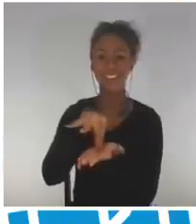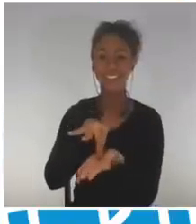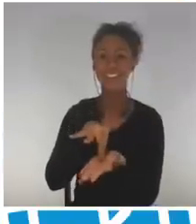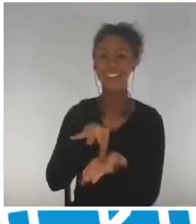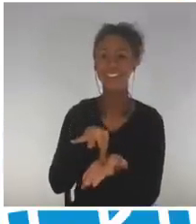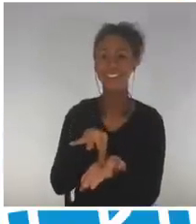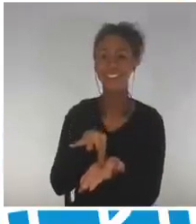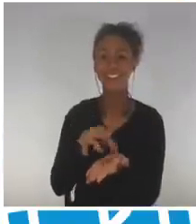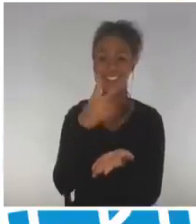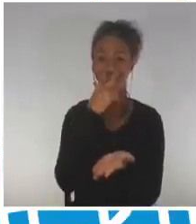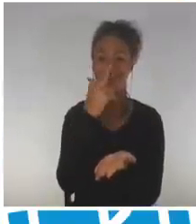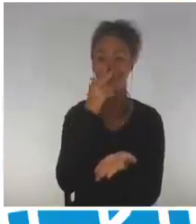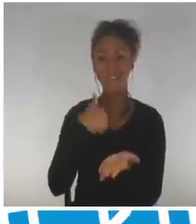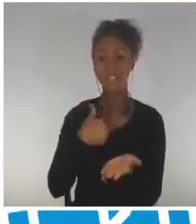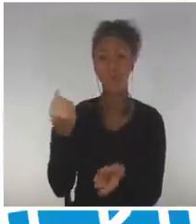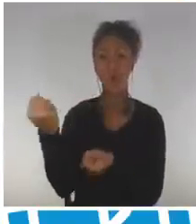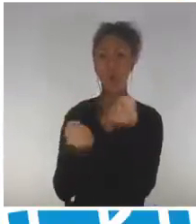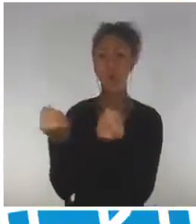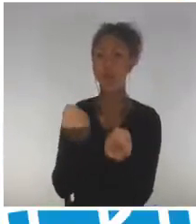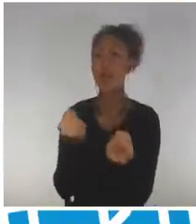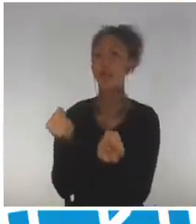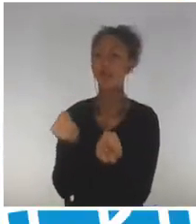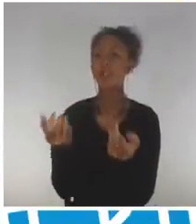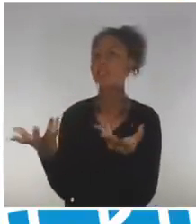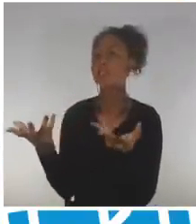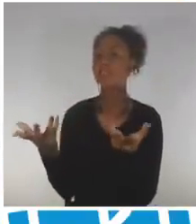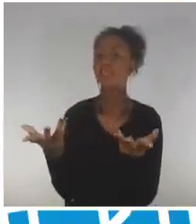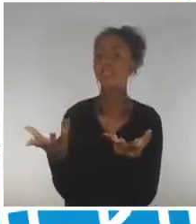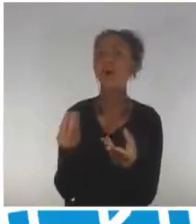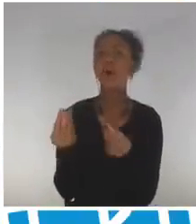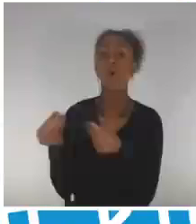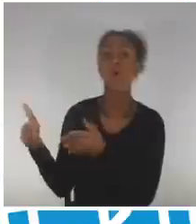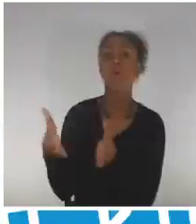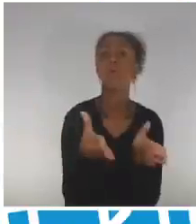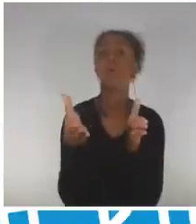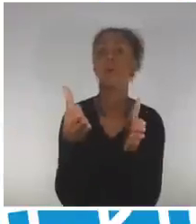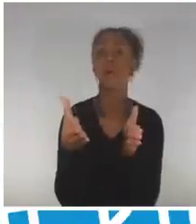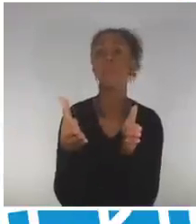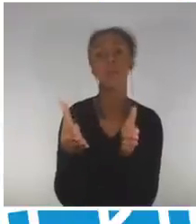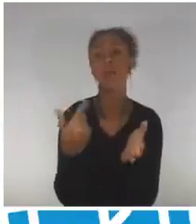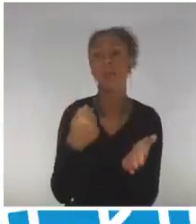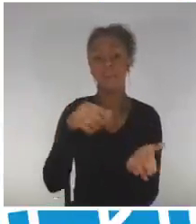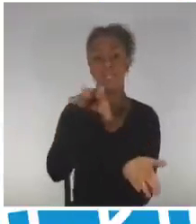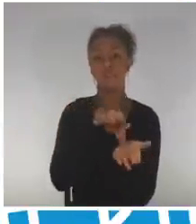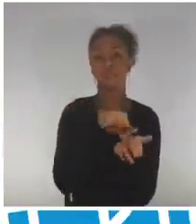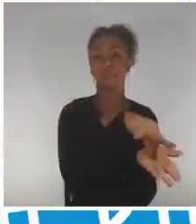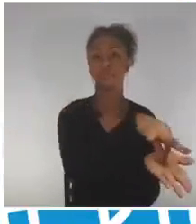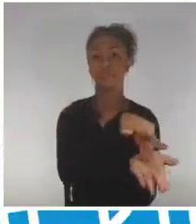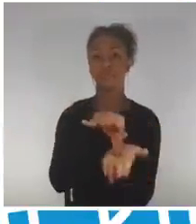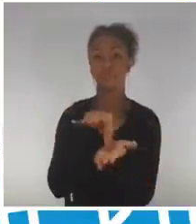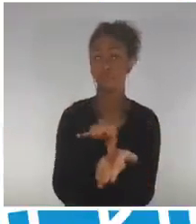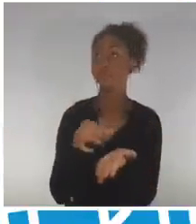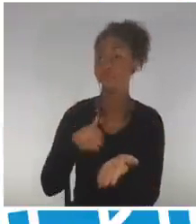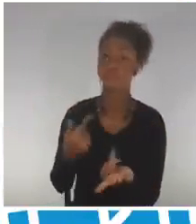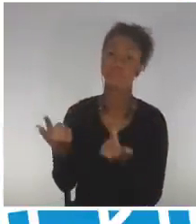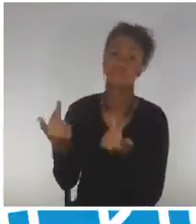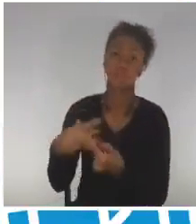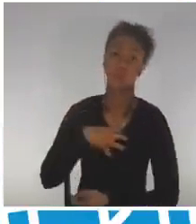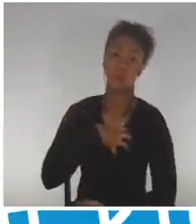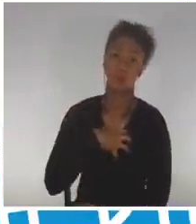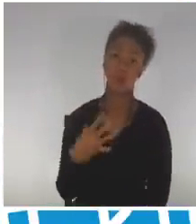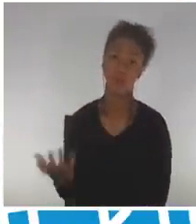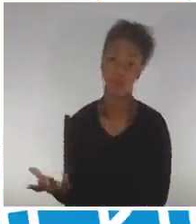seguir. E a avaliação é essa orientação que nós temos para as